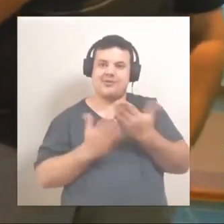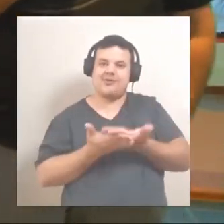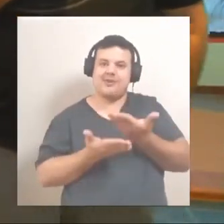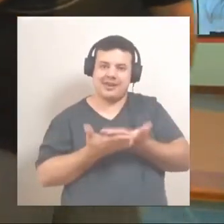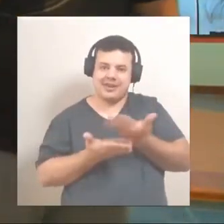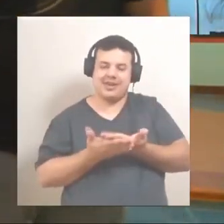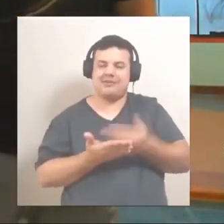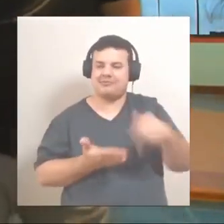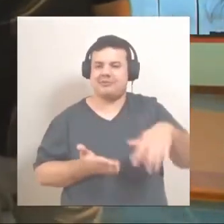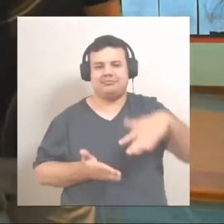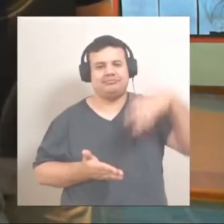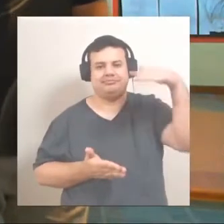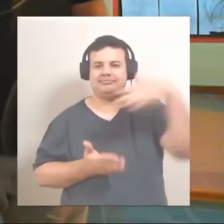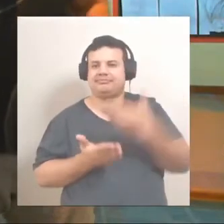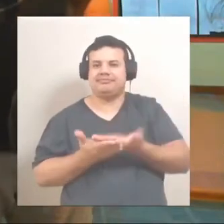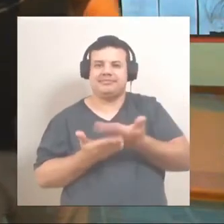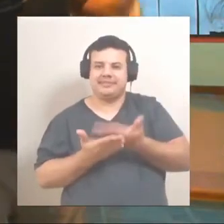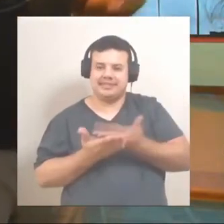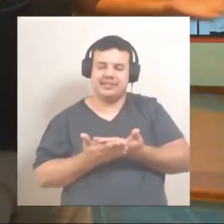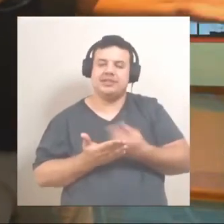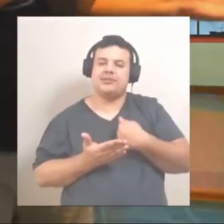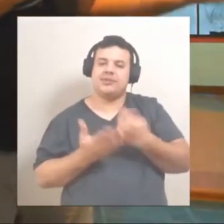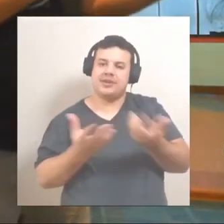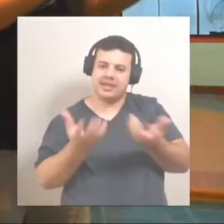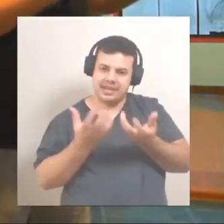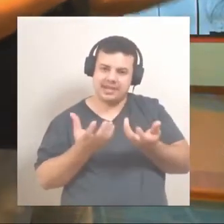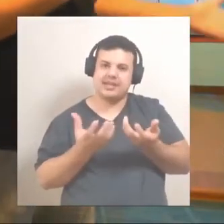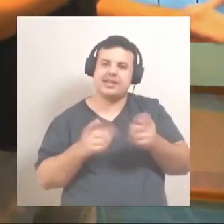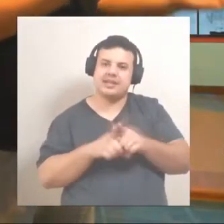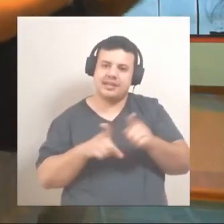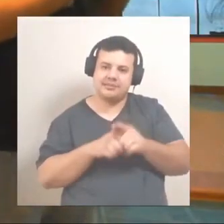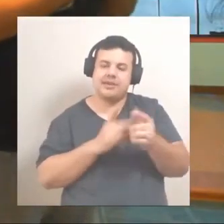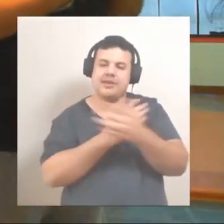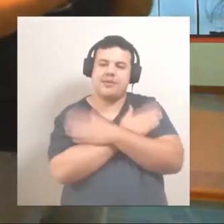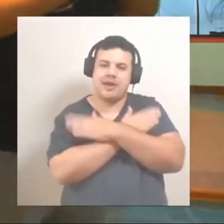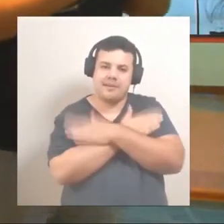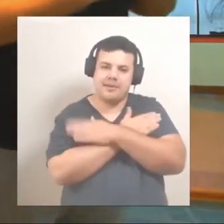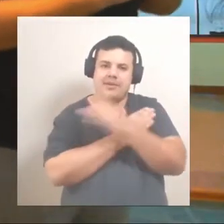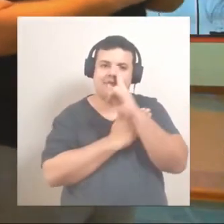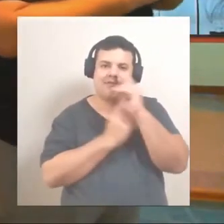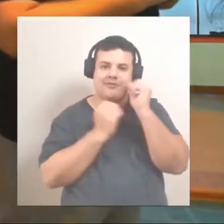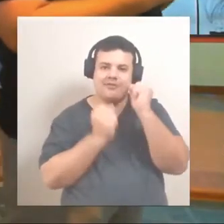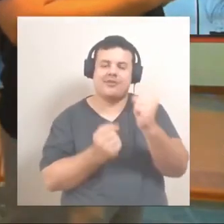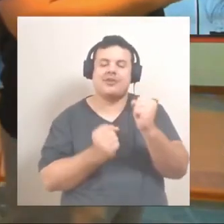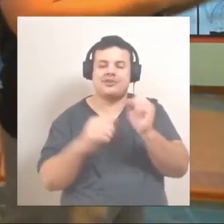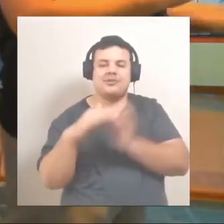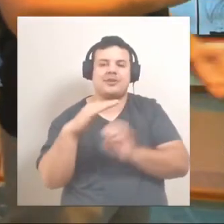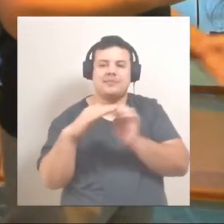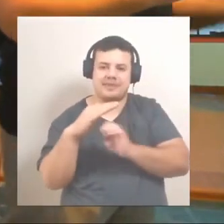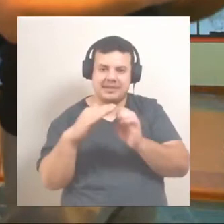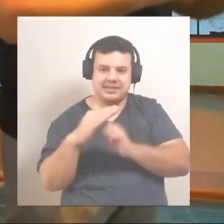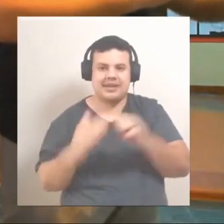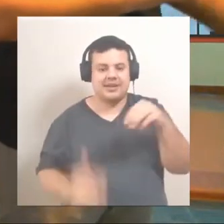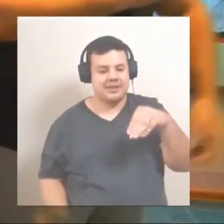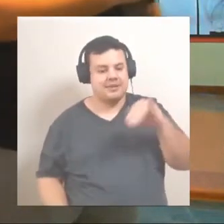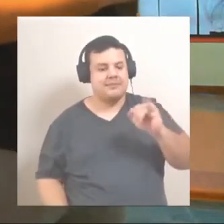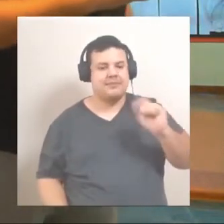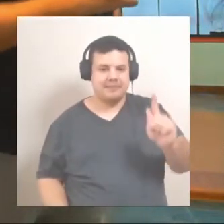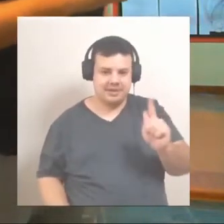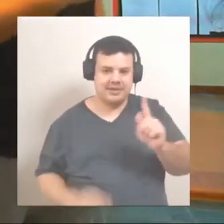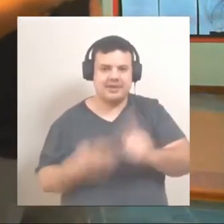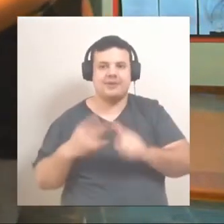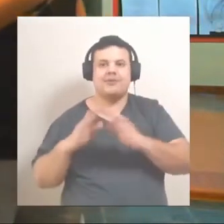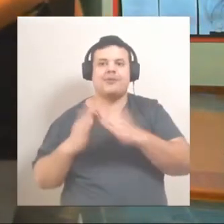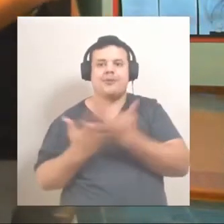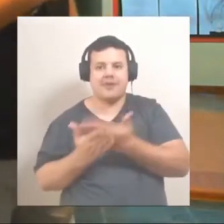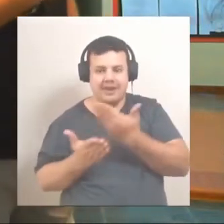Colégio Padre Moy. E gostaria também de mandar um abraço forte aos empresários que apoiam o Tem no Limão, aqui com a MIG representada, o Colégio Padre Moy também, que